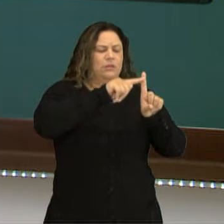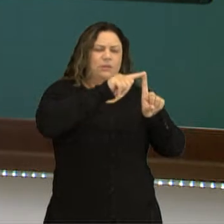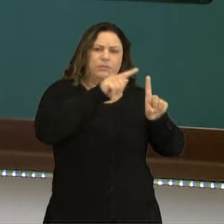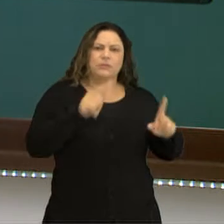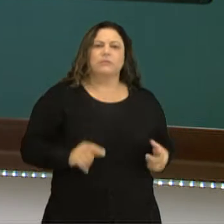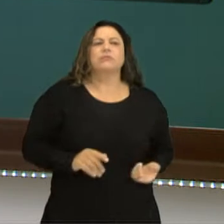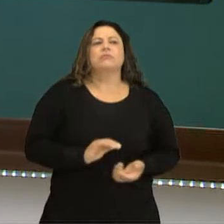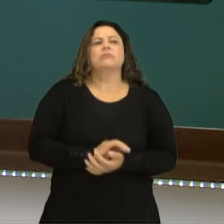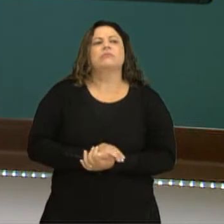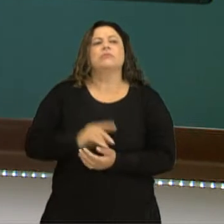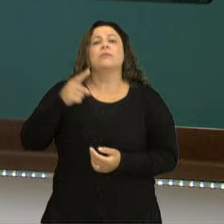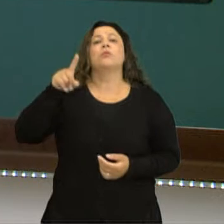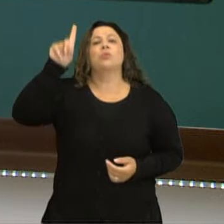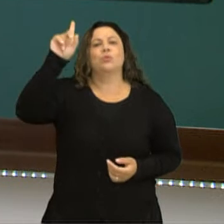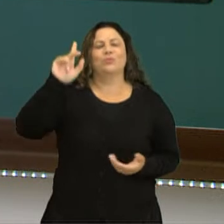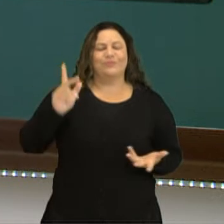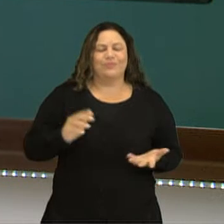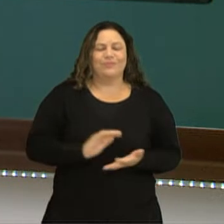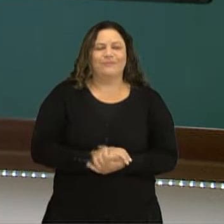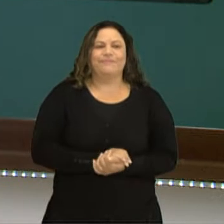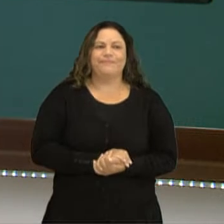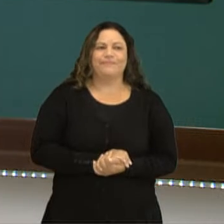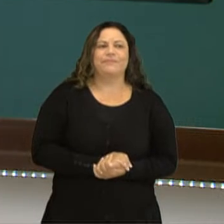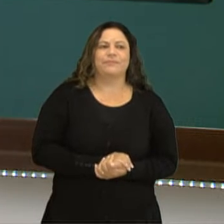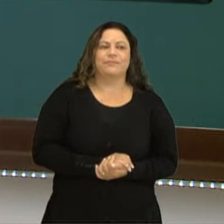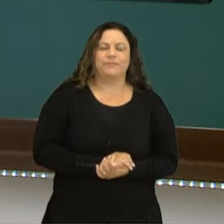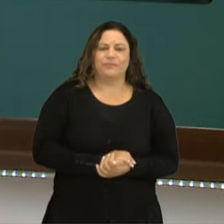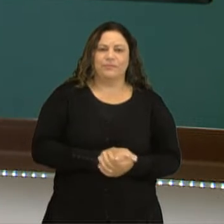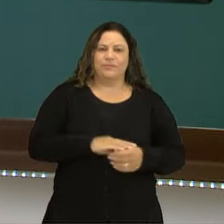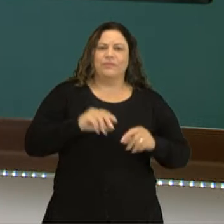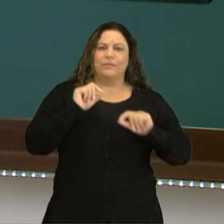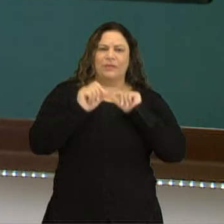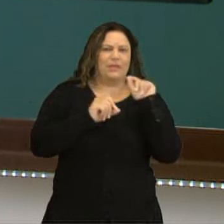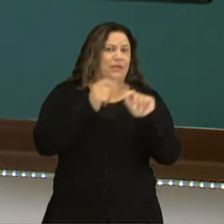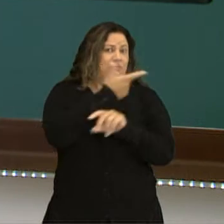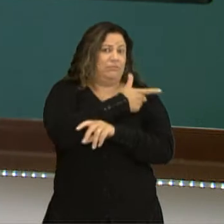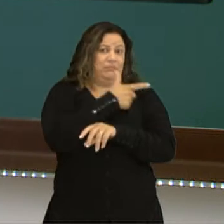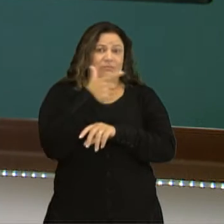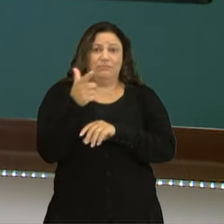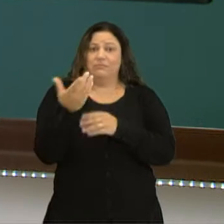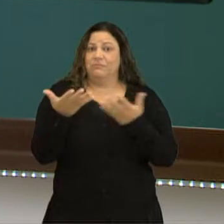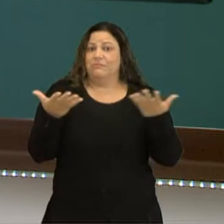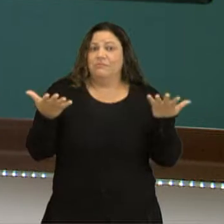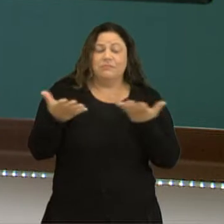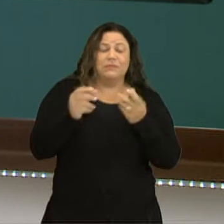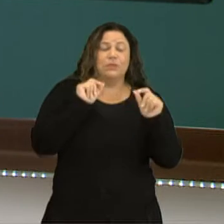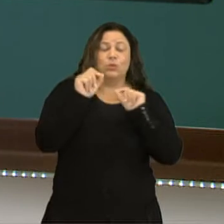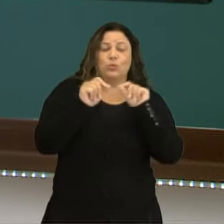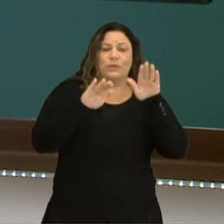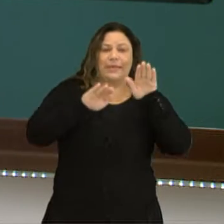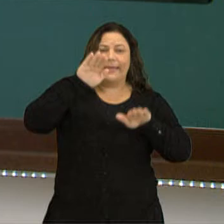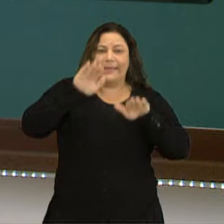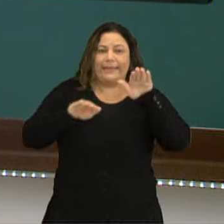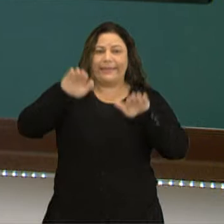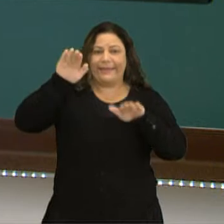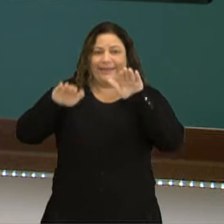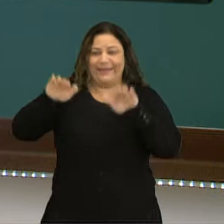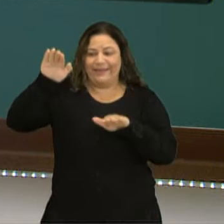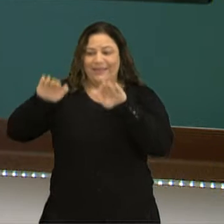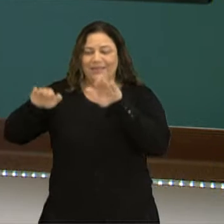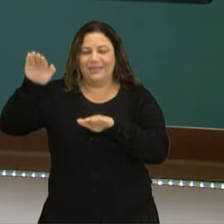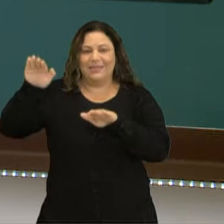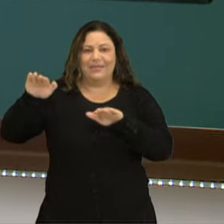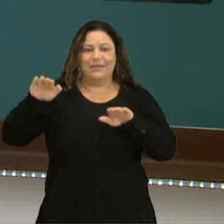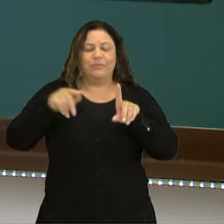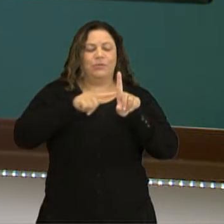E por último, no equilíbrio térmico não existe. Pessoal, no equilíbrio térmico quer dizer que eles estão com a